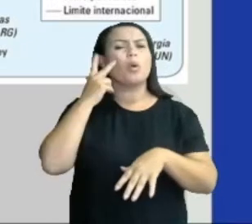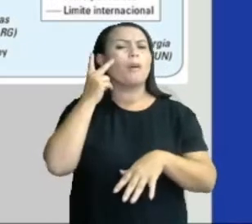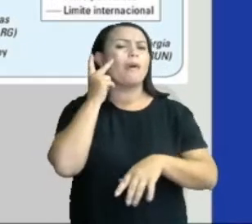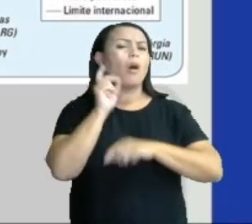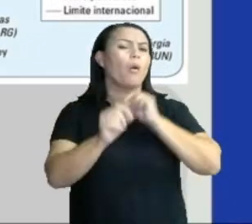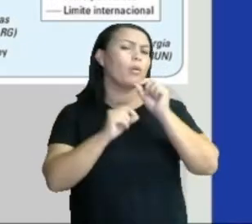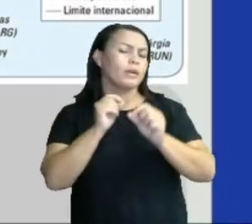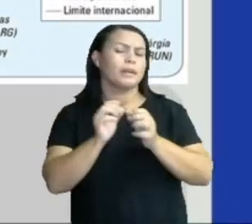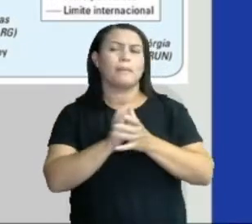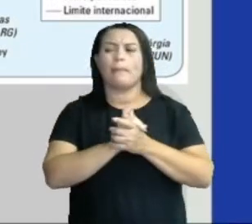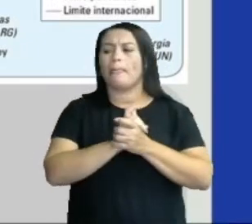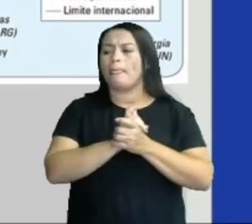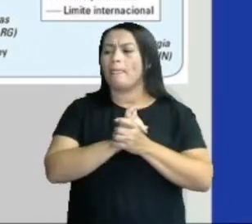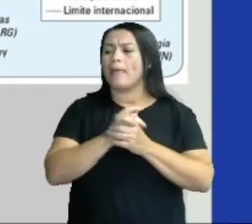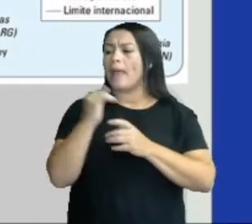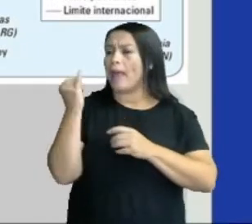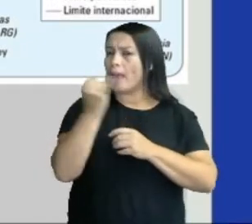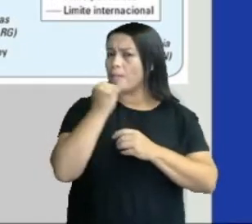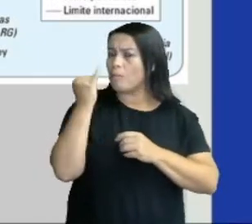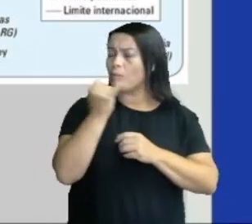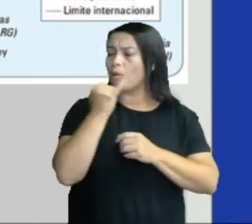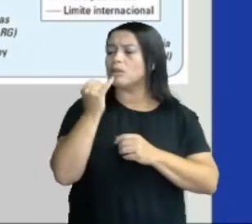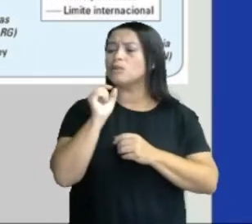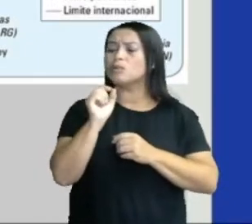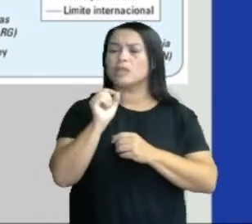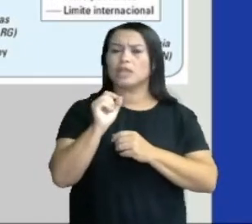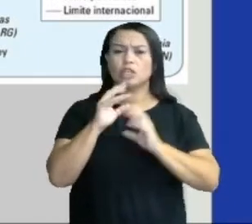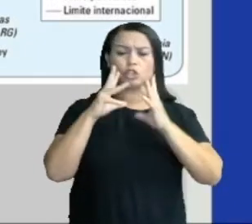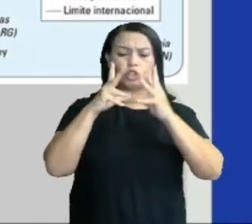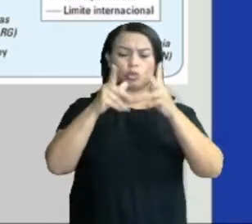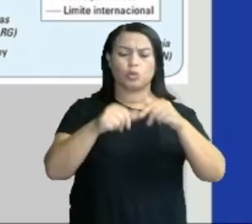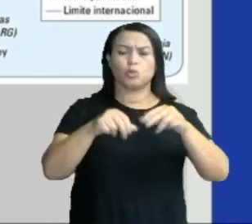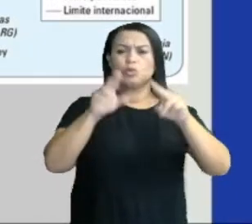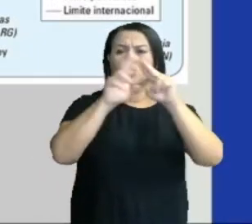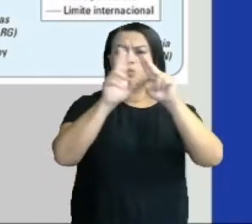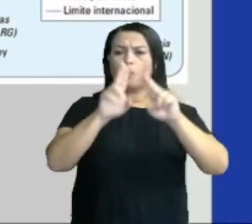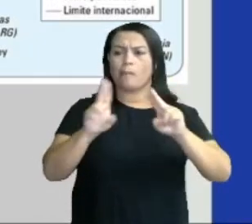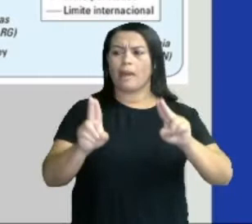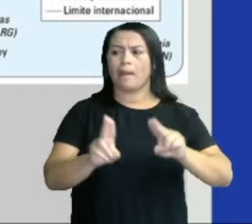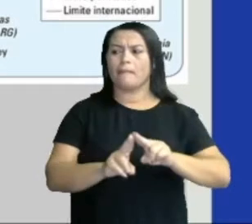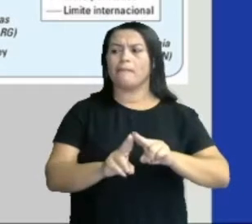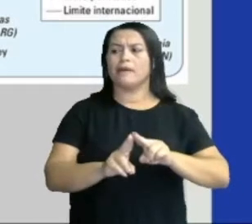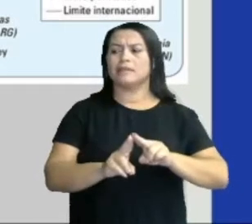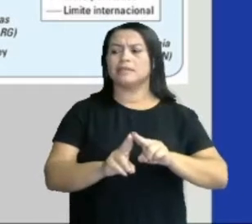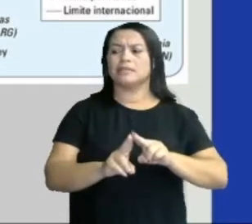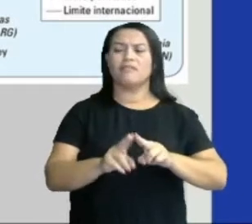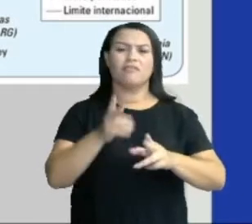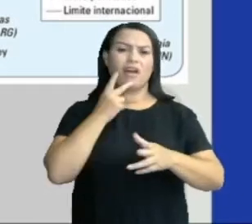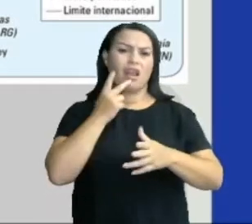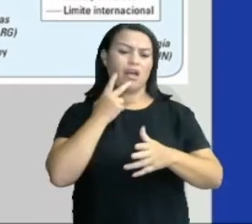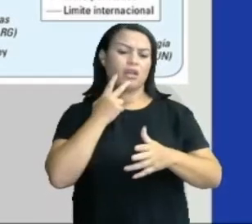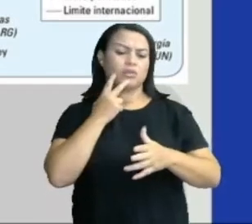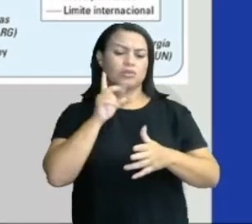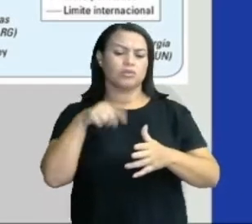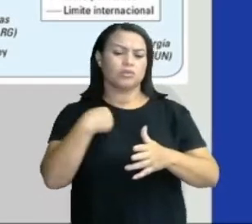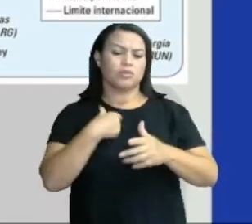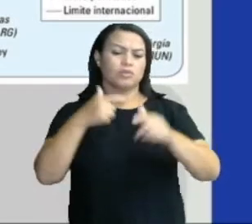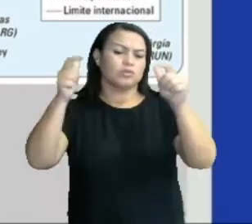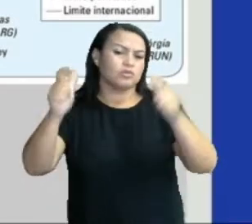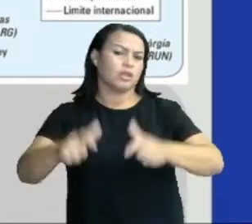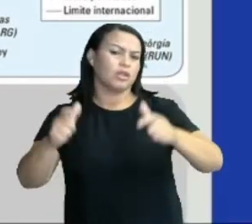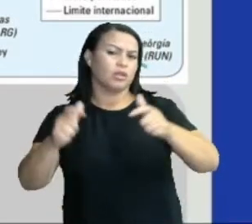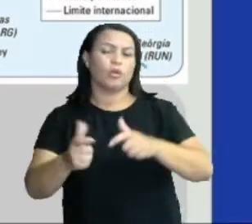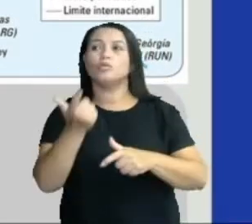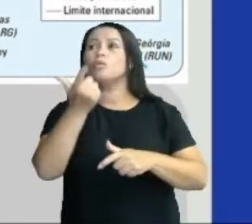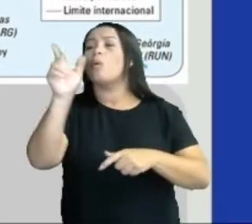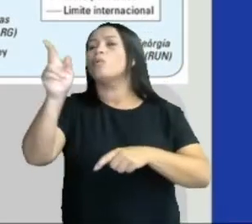assunto, é importante frisar que todos os mapas, sejam eles, né, tratando o nosso território ou o território de